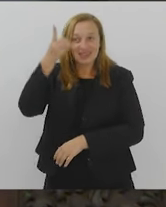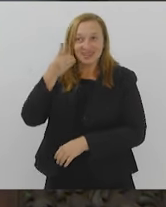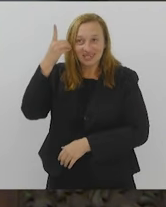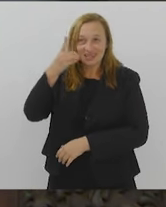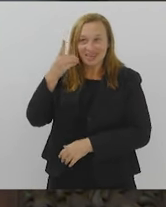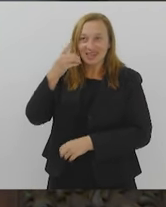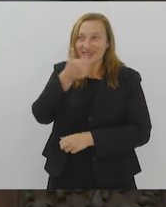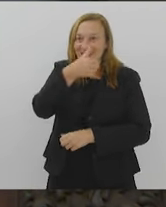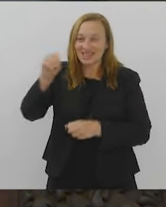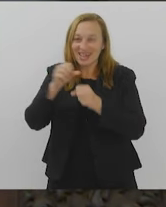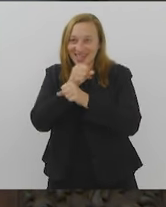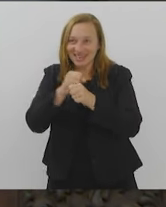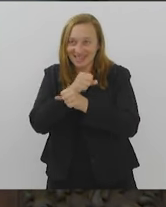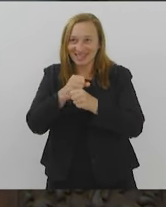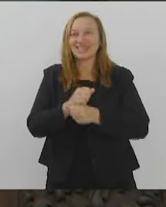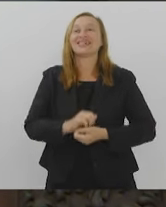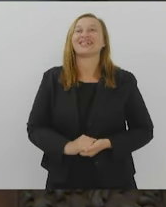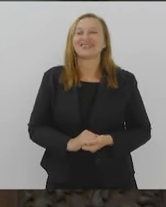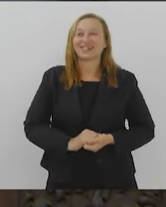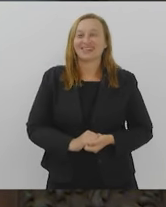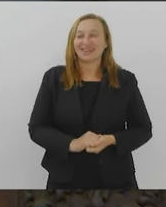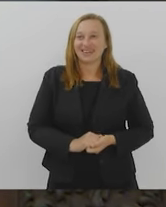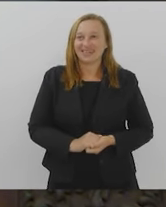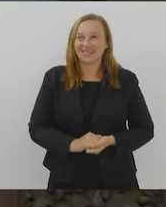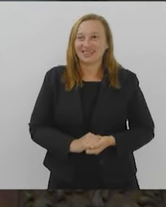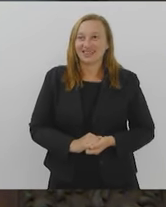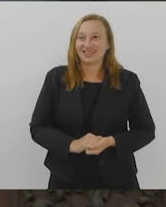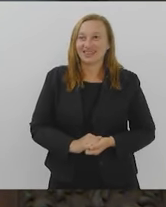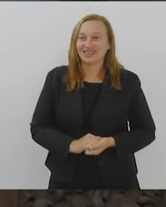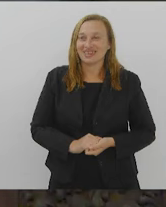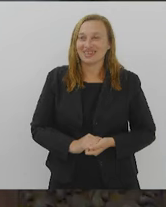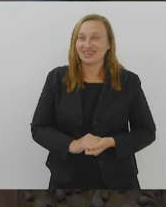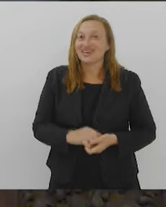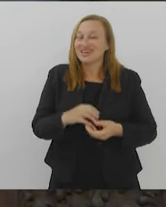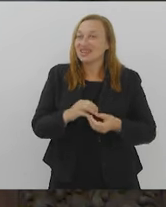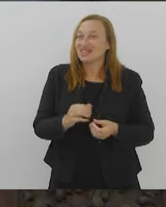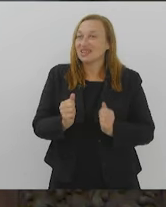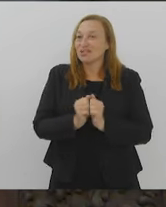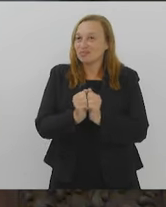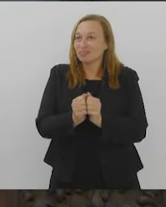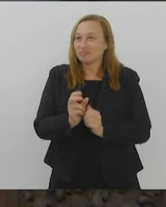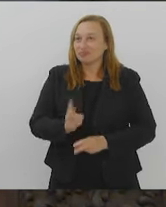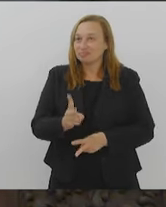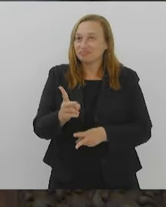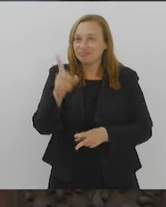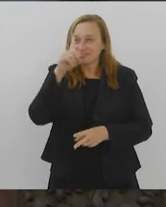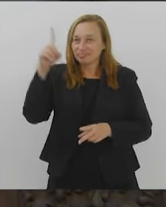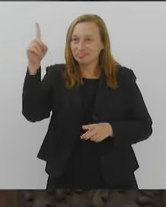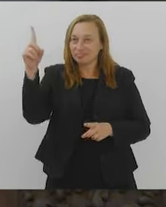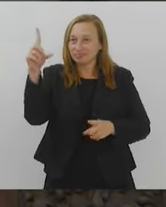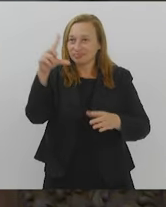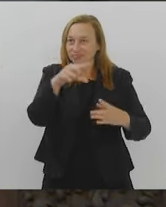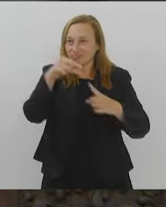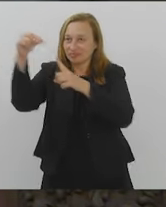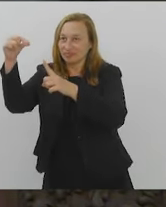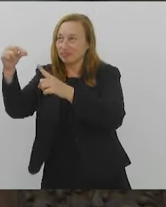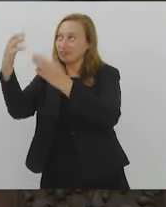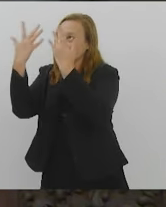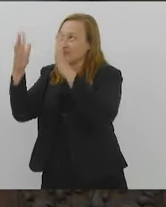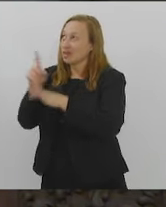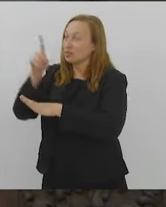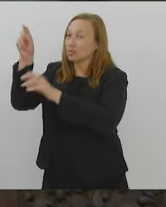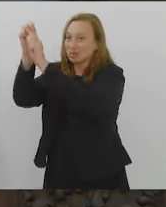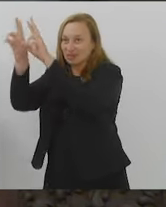centenário. Deputado centenário. E ele se envolveu tanto que Deus chamou ele para celebrar do outro lado, lá no